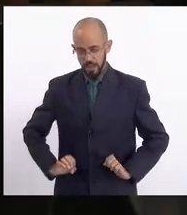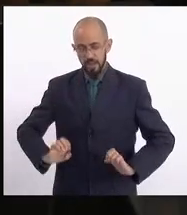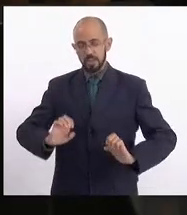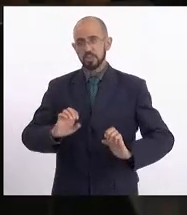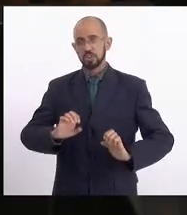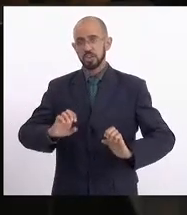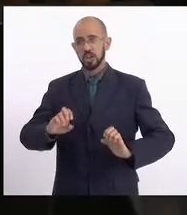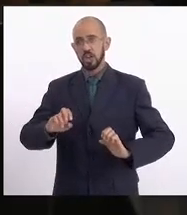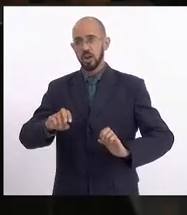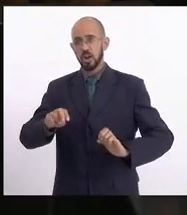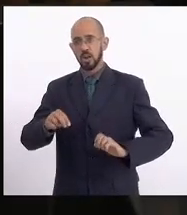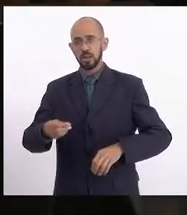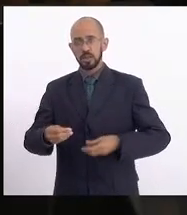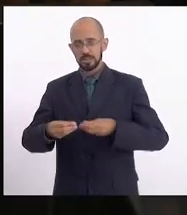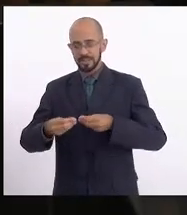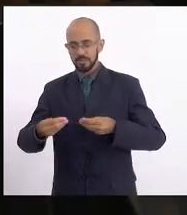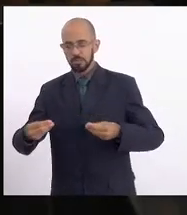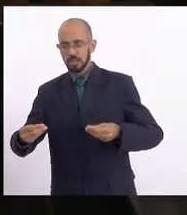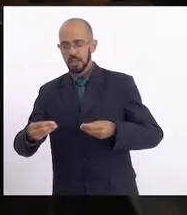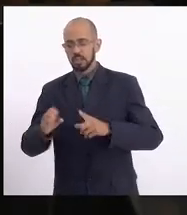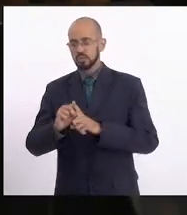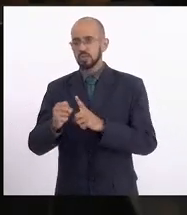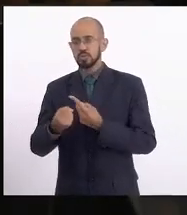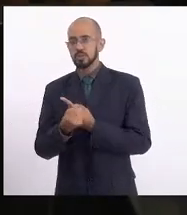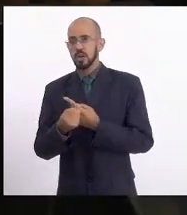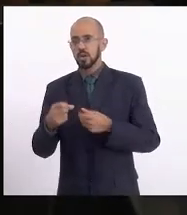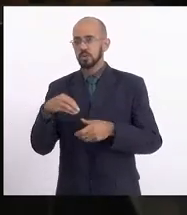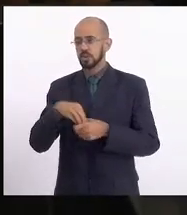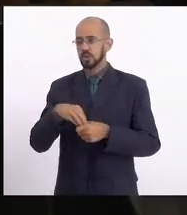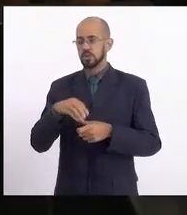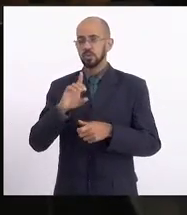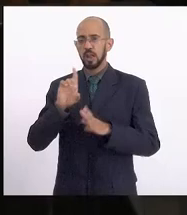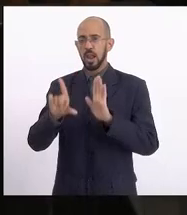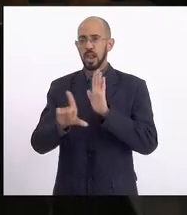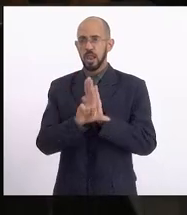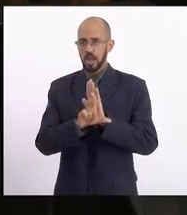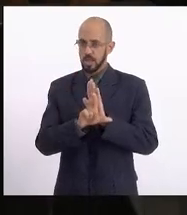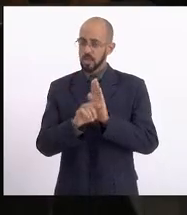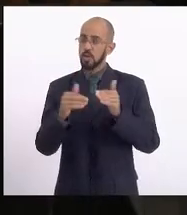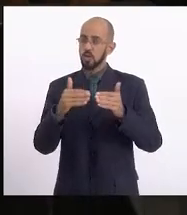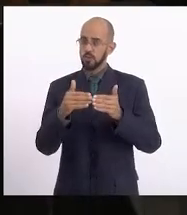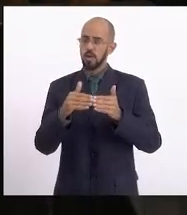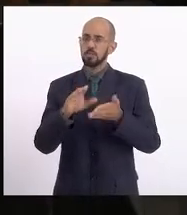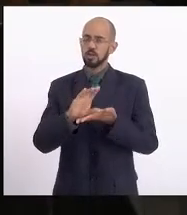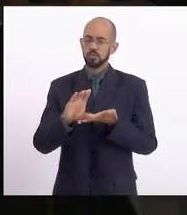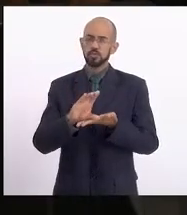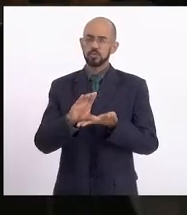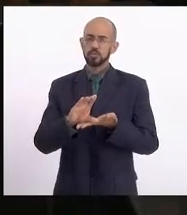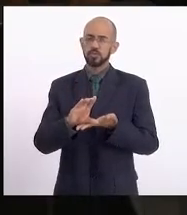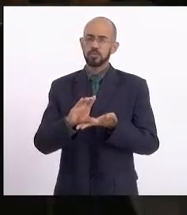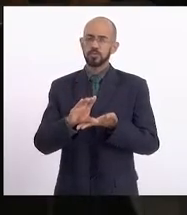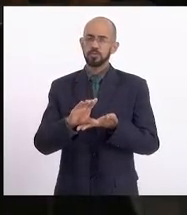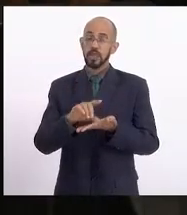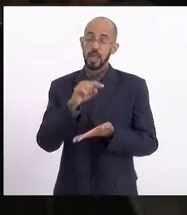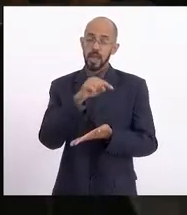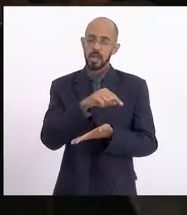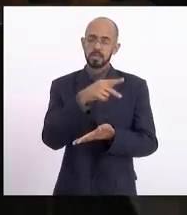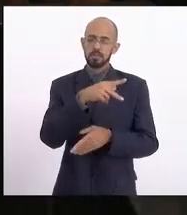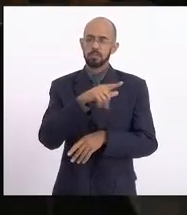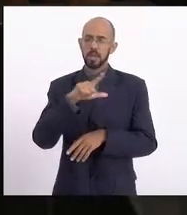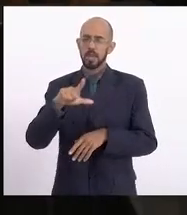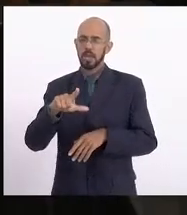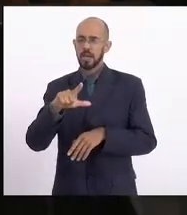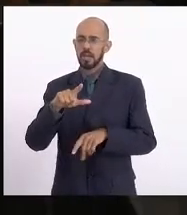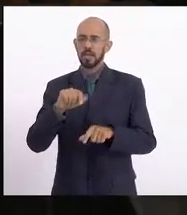sensibilidade social, mas também dentro da lei e algo constitucional. E esse projeto de lei,